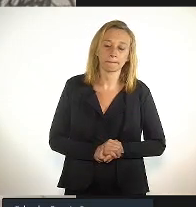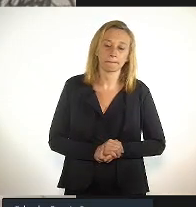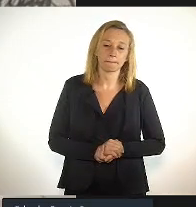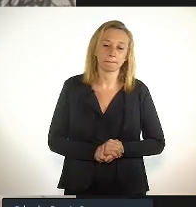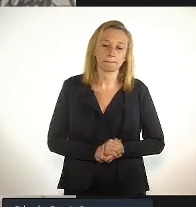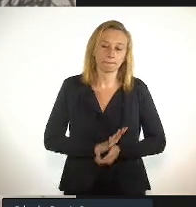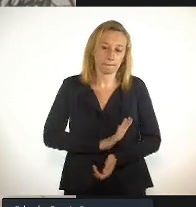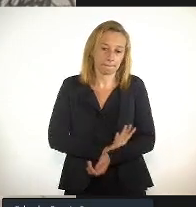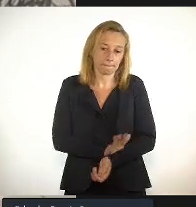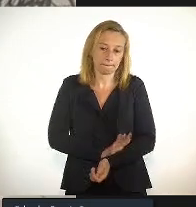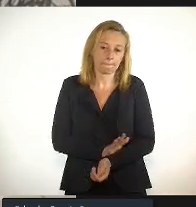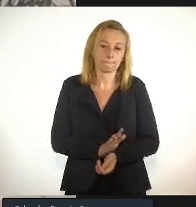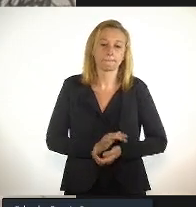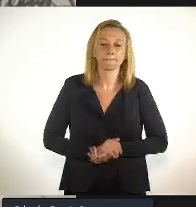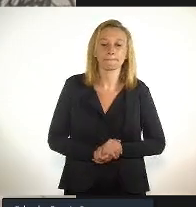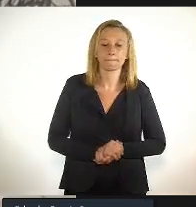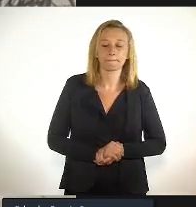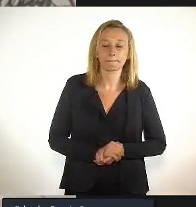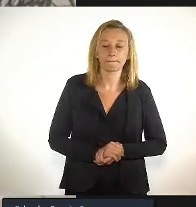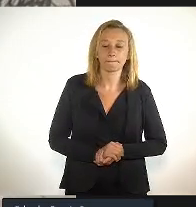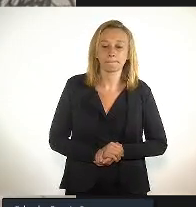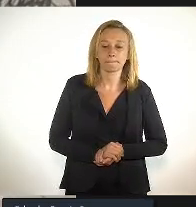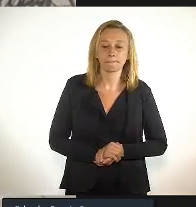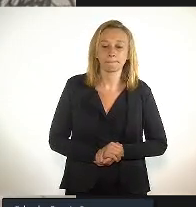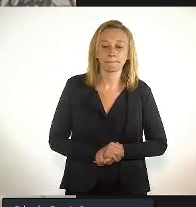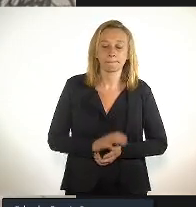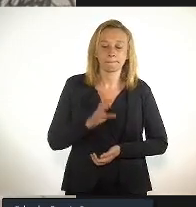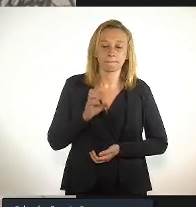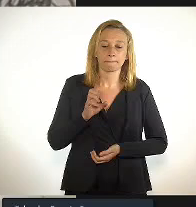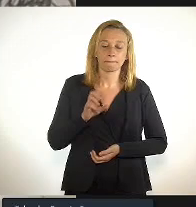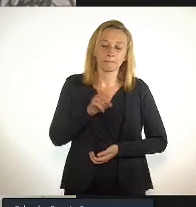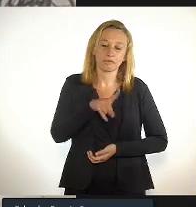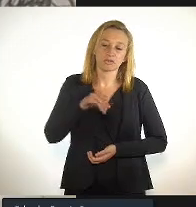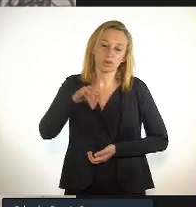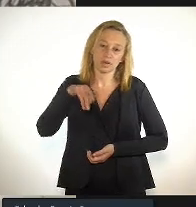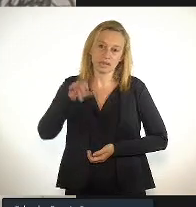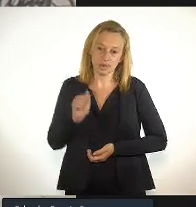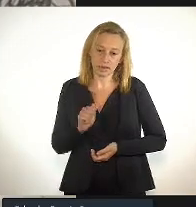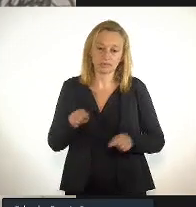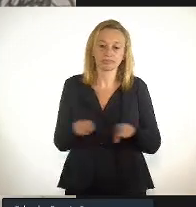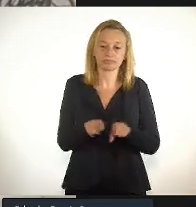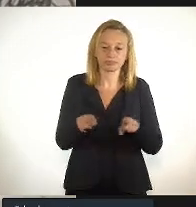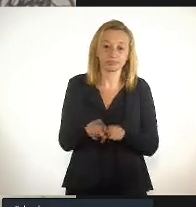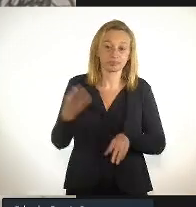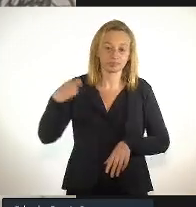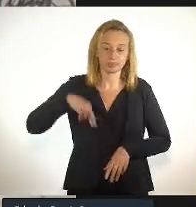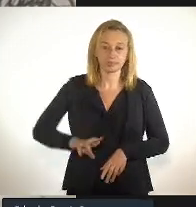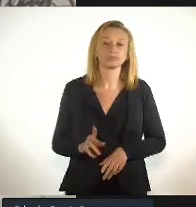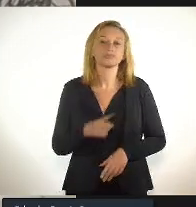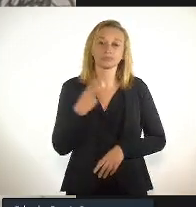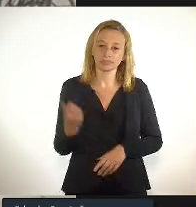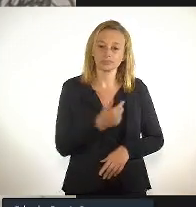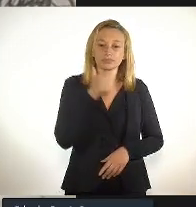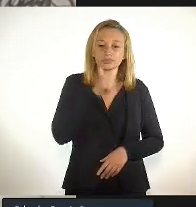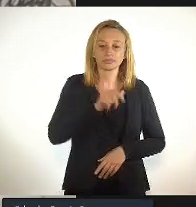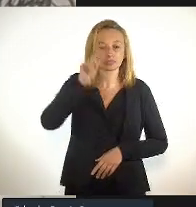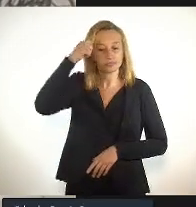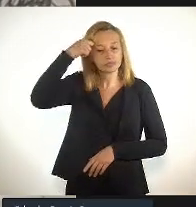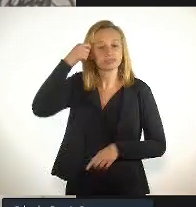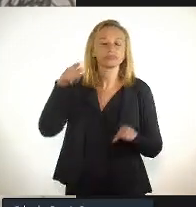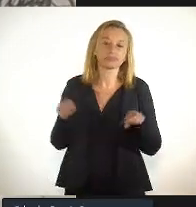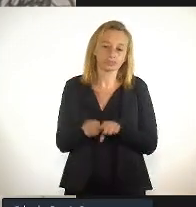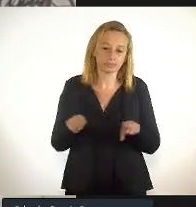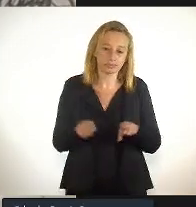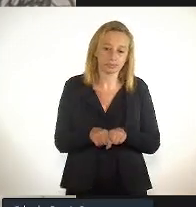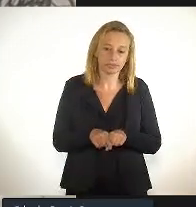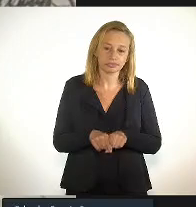raciais, de sexualidade e de religiosidade, uma vez que nós, mulheres pretas, também